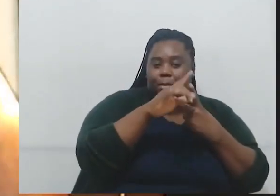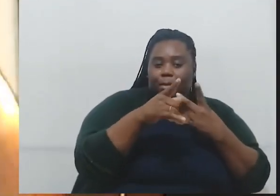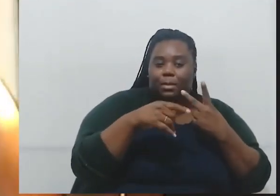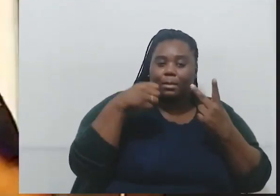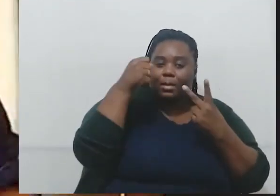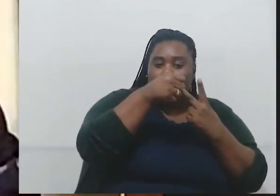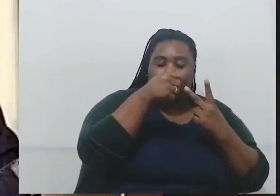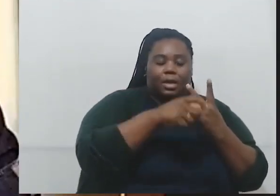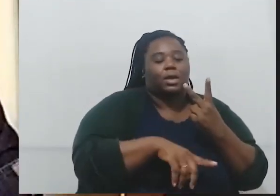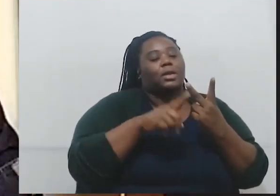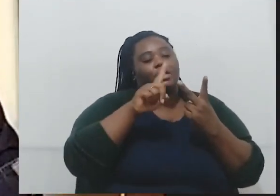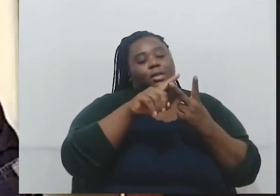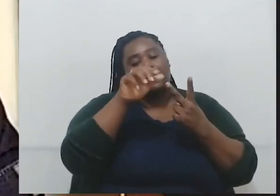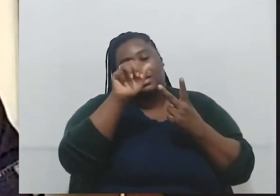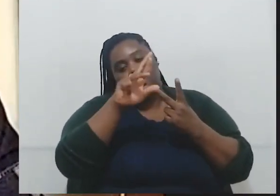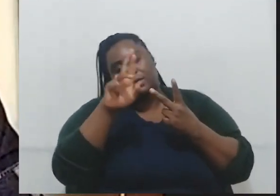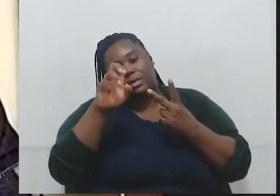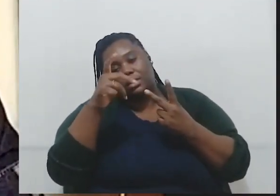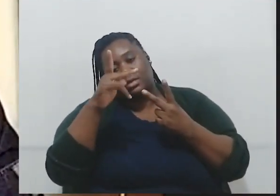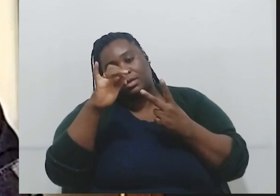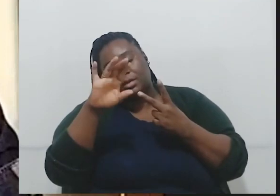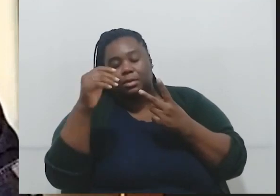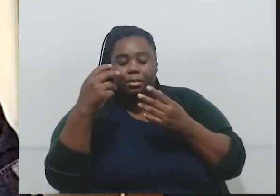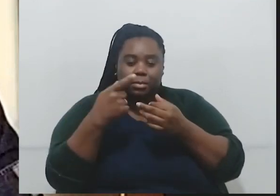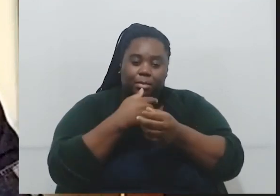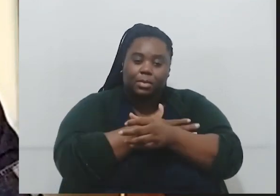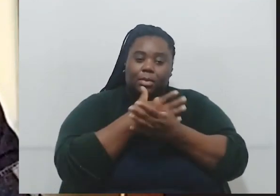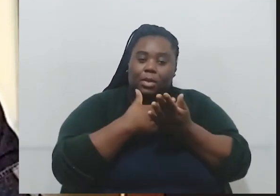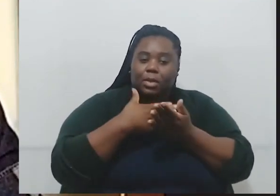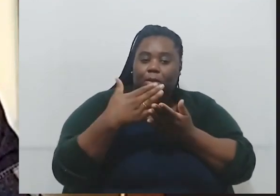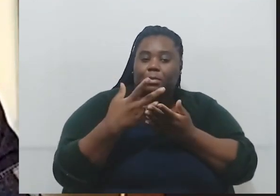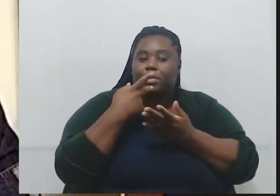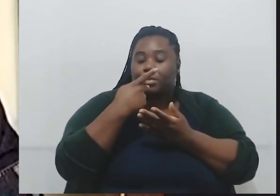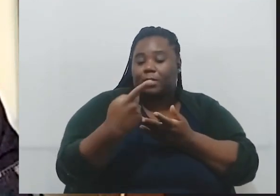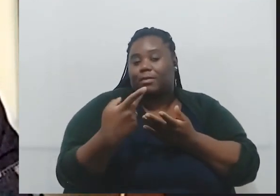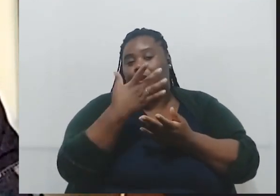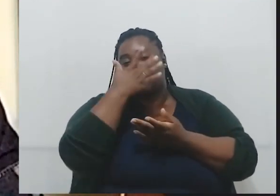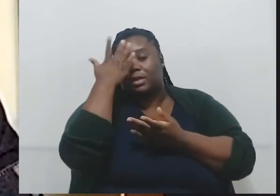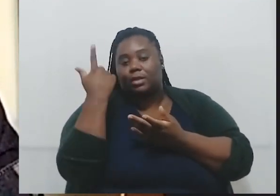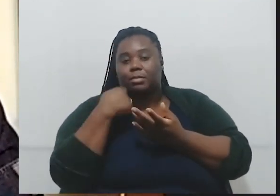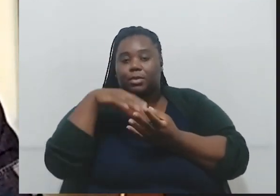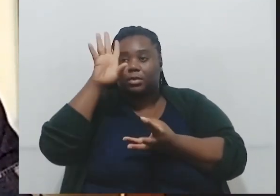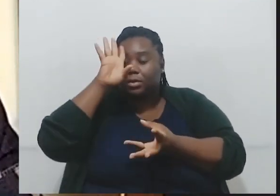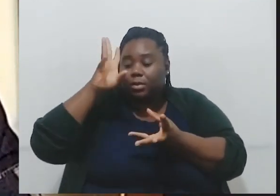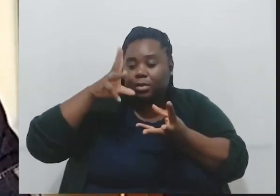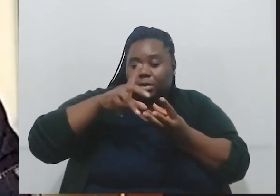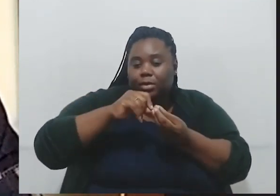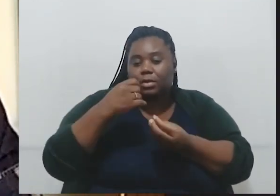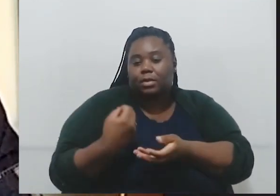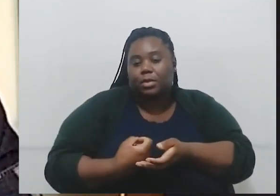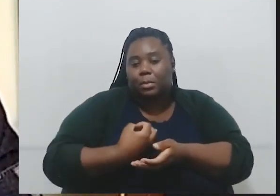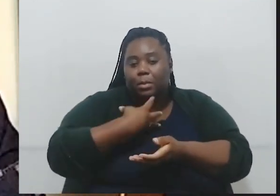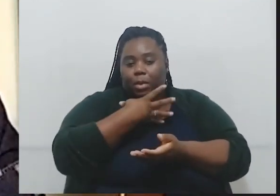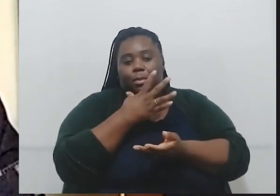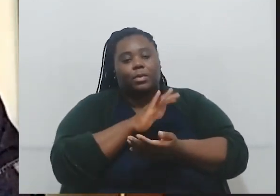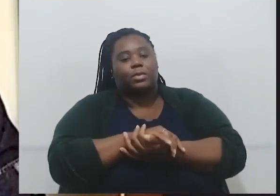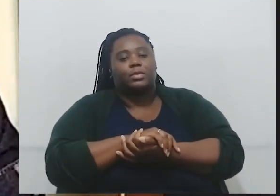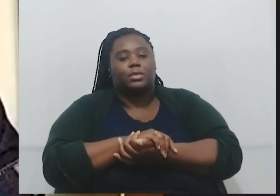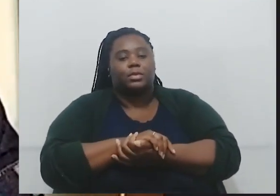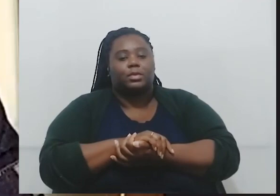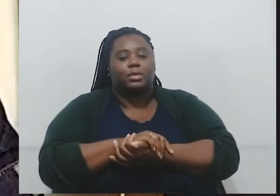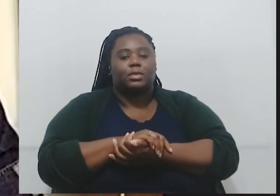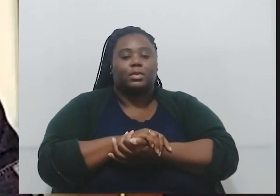um pouco nessas pessoas que tiveram poderes de síntese, que acho que é uma coisa que me emociona, assim, sei lá,